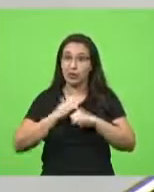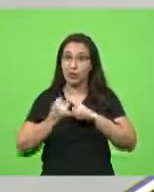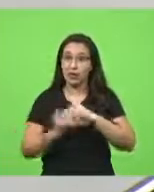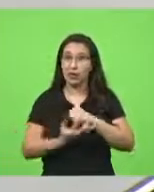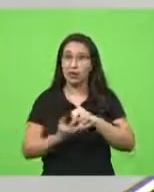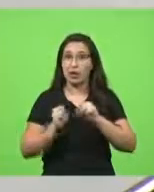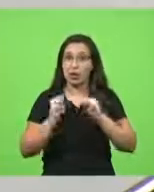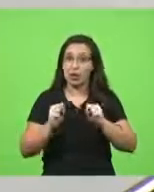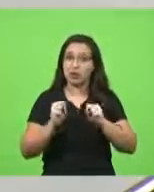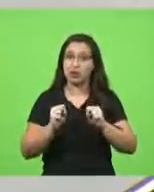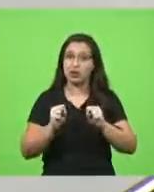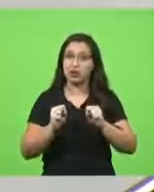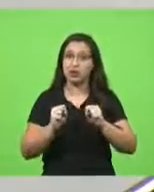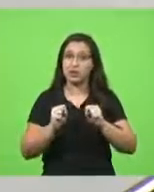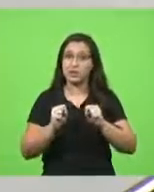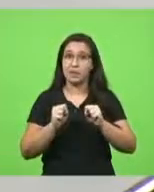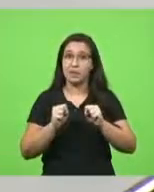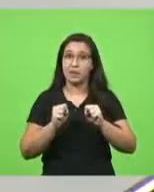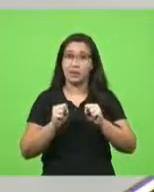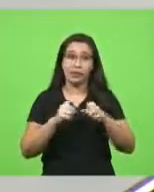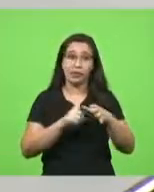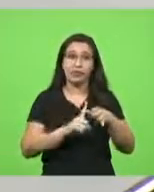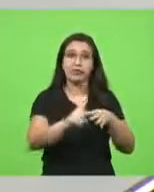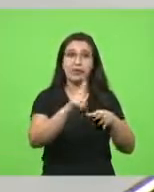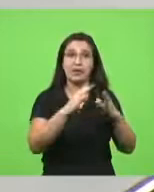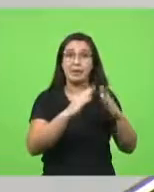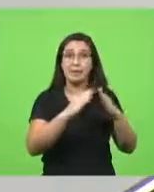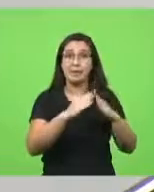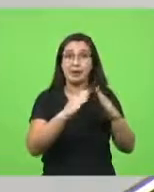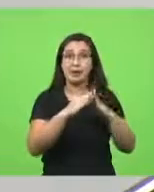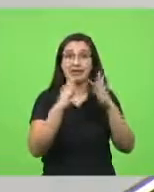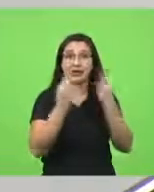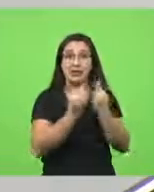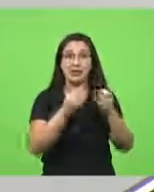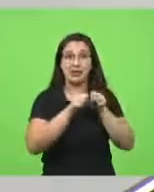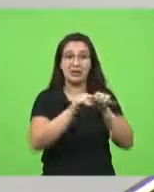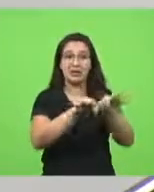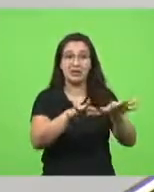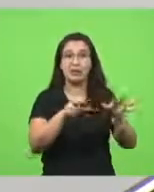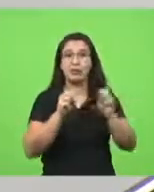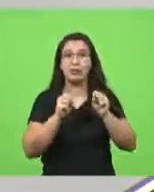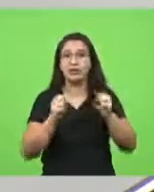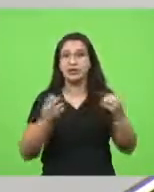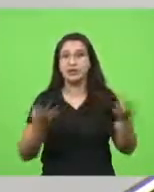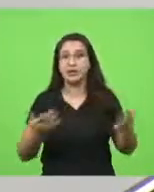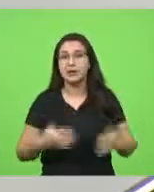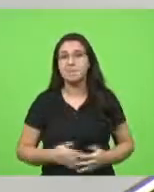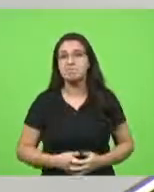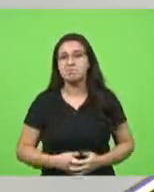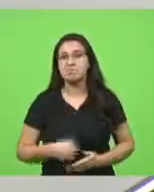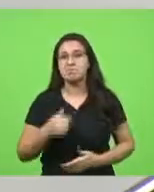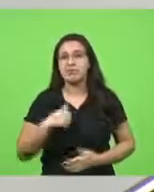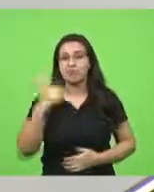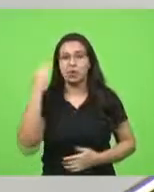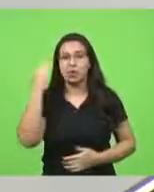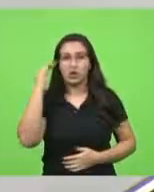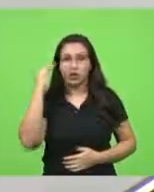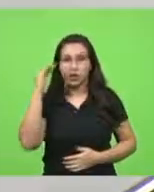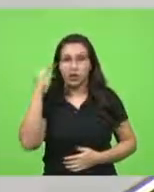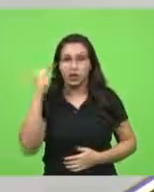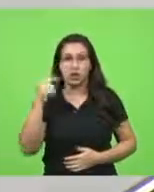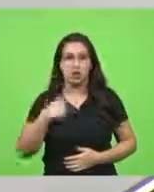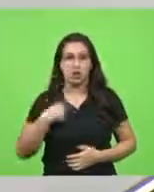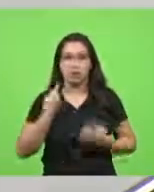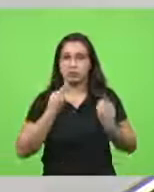e estar levando esse vírus para a própria família. Então, eu entendo e quero aqui